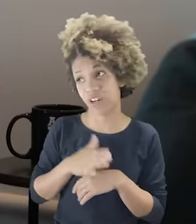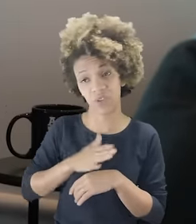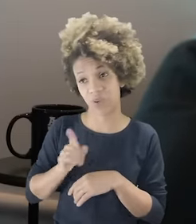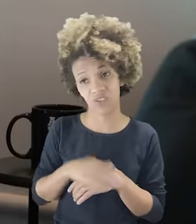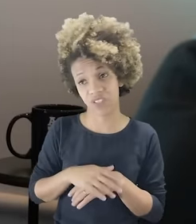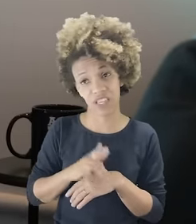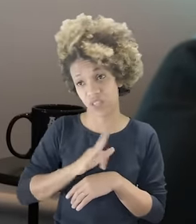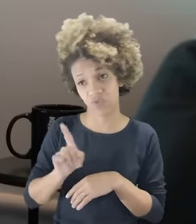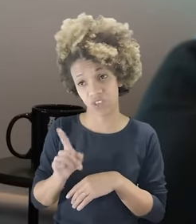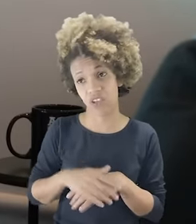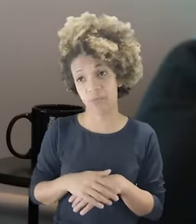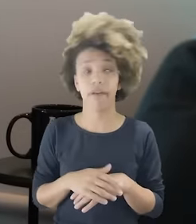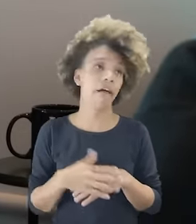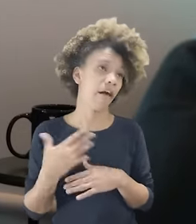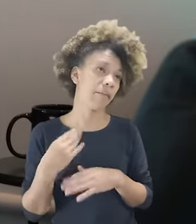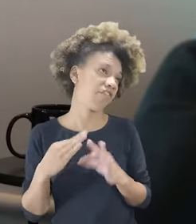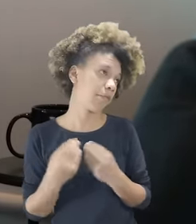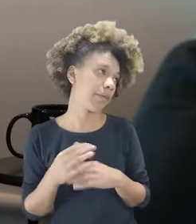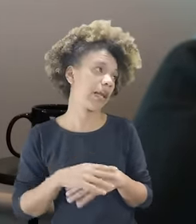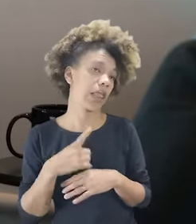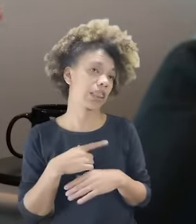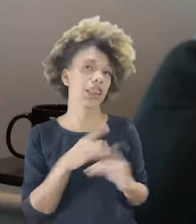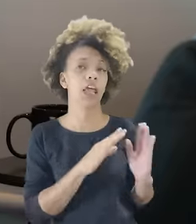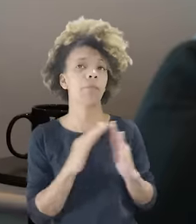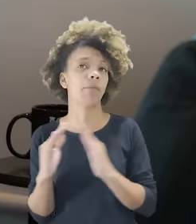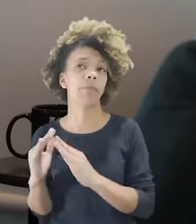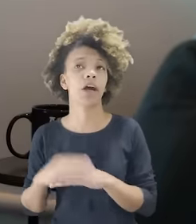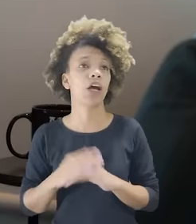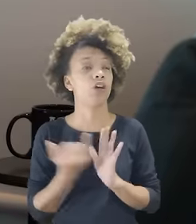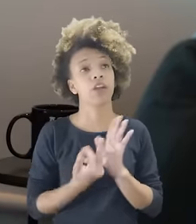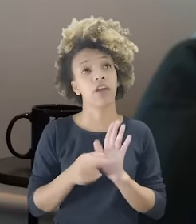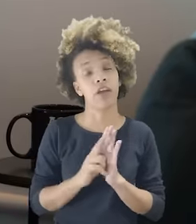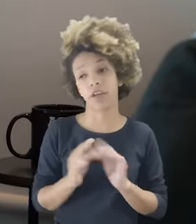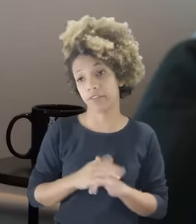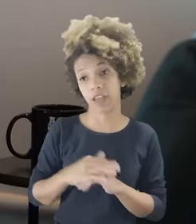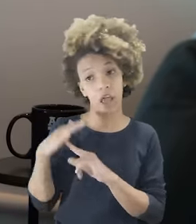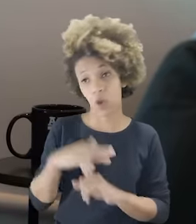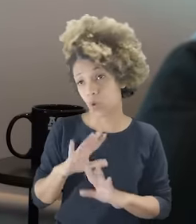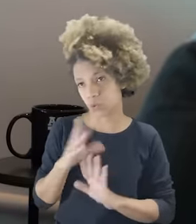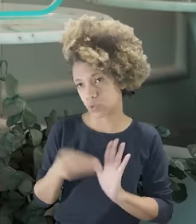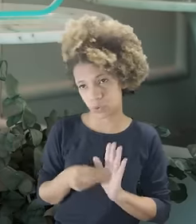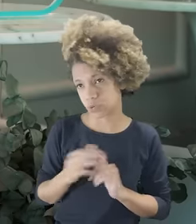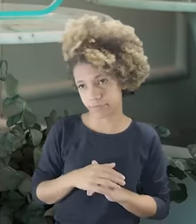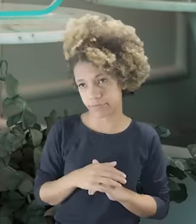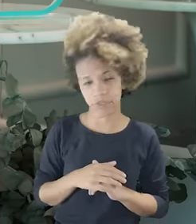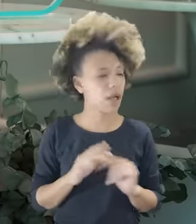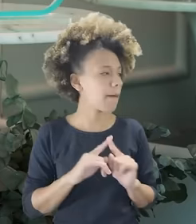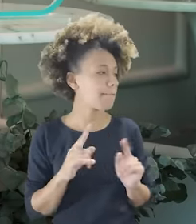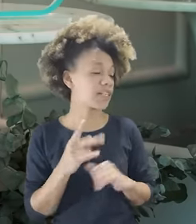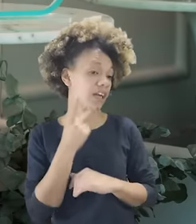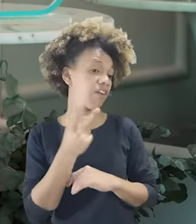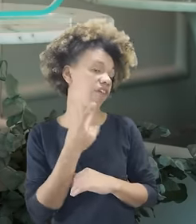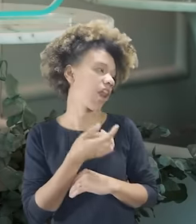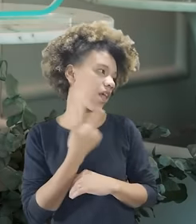de você seu filho não te ama ai minha família tem imóvel tem carro tem dívida com a Receita Federal eu comecei a botar ela para baixo com tudo que ela falava quer dizer uma